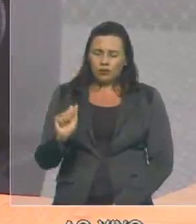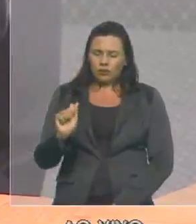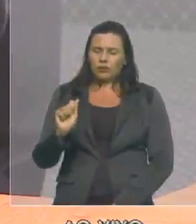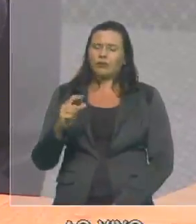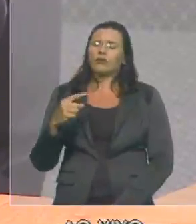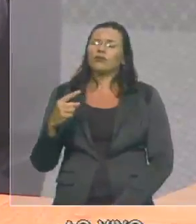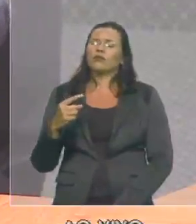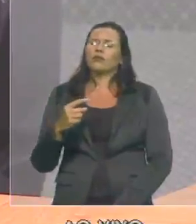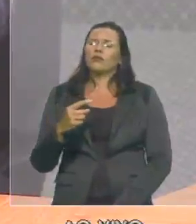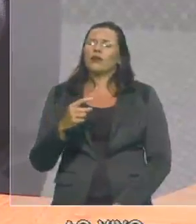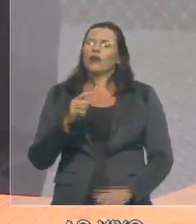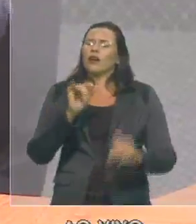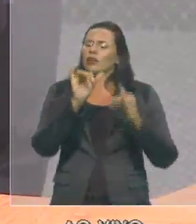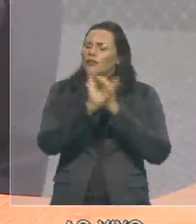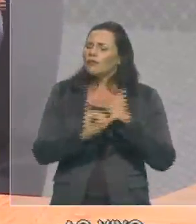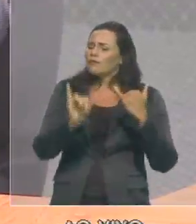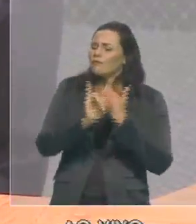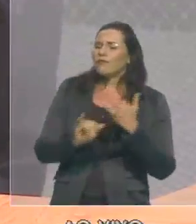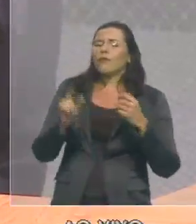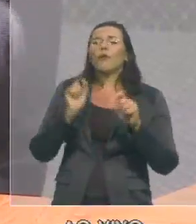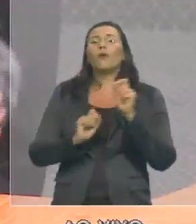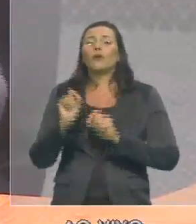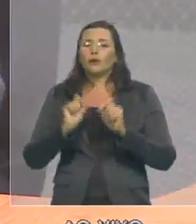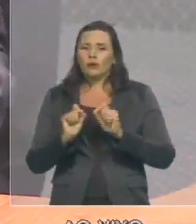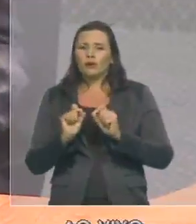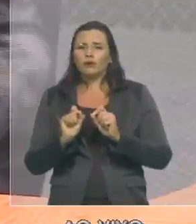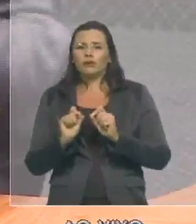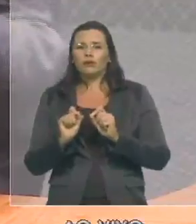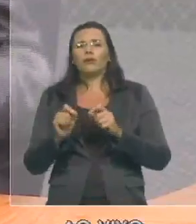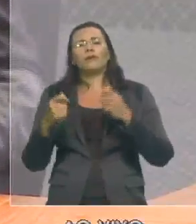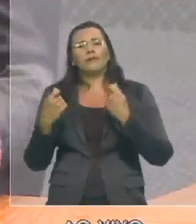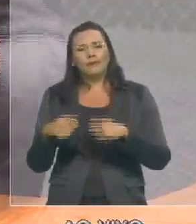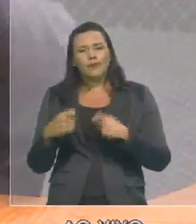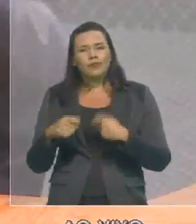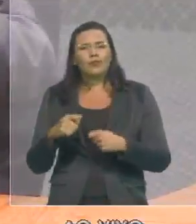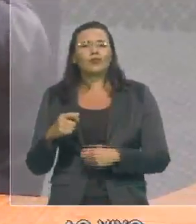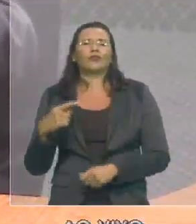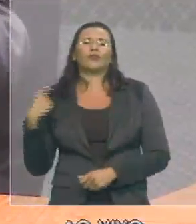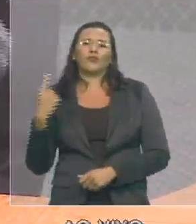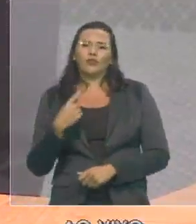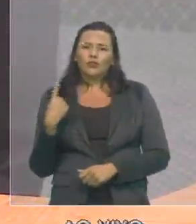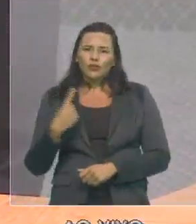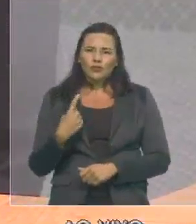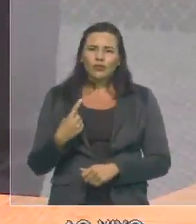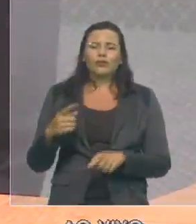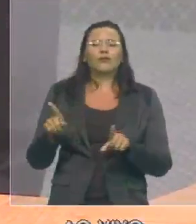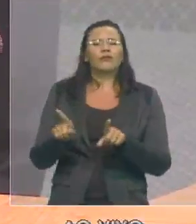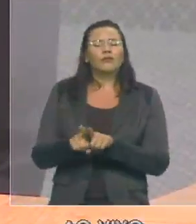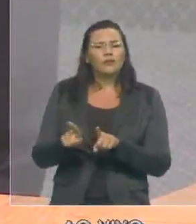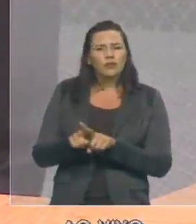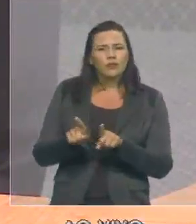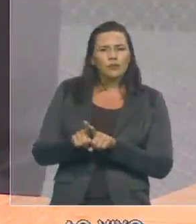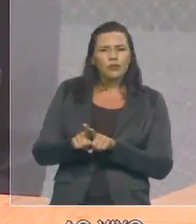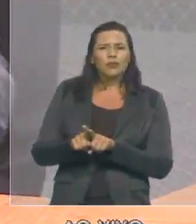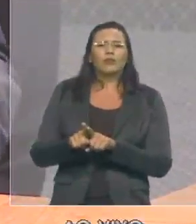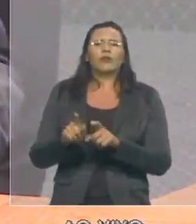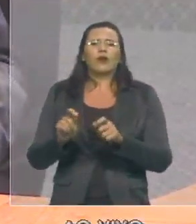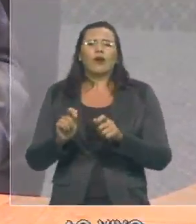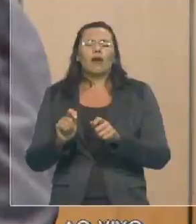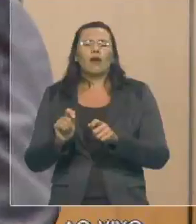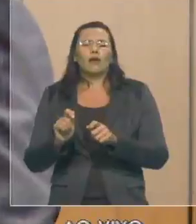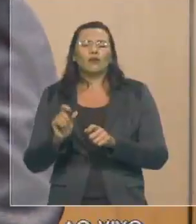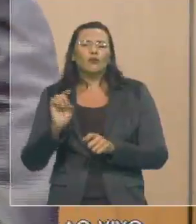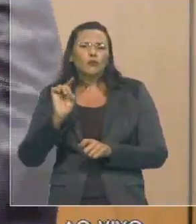E a própria ministra Kátia Abreu destacou, é preciso que nós possamos cultivar camarão, aumentar nossa produção de camarão neste